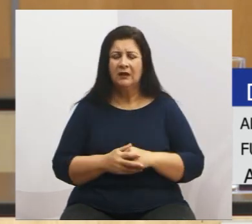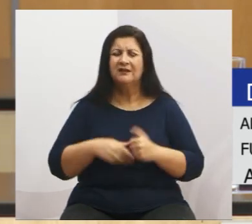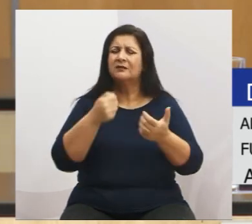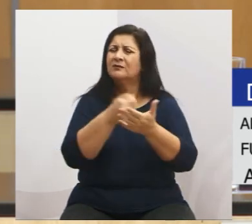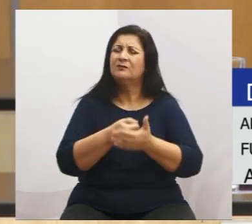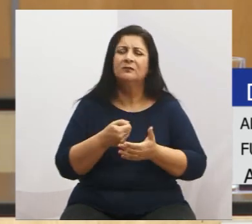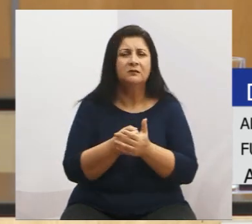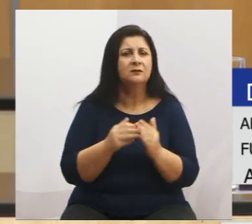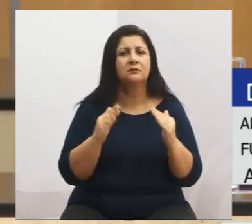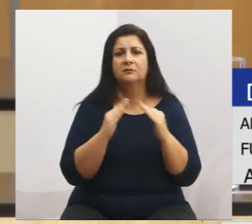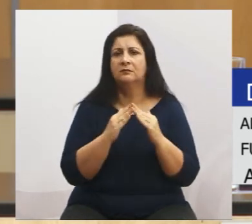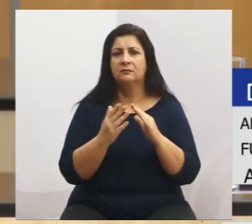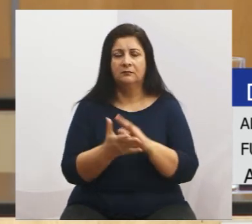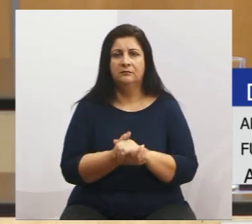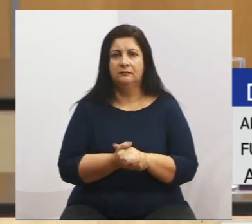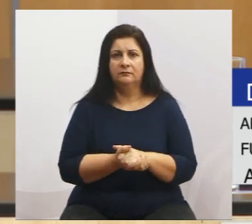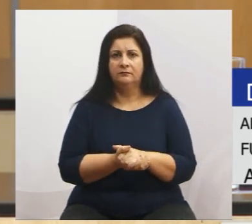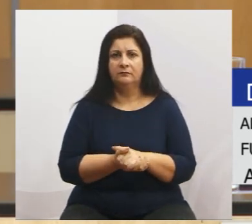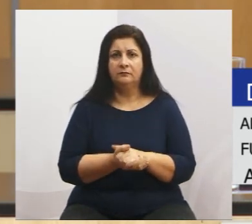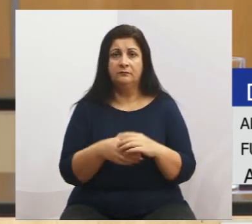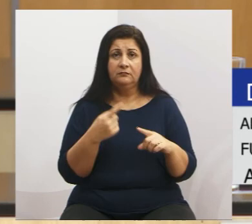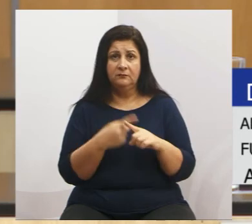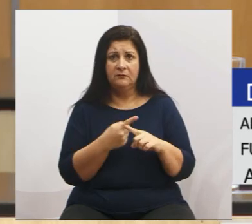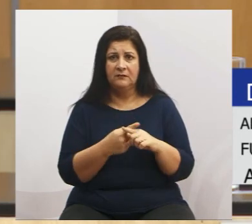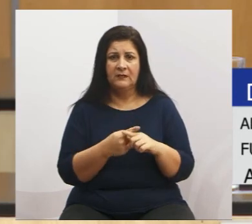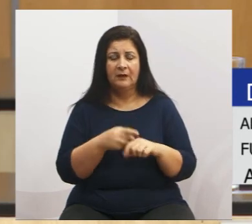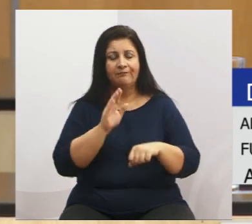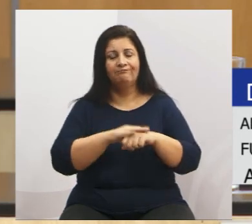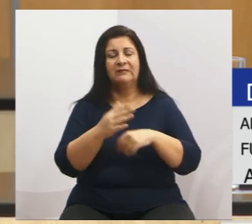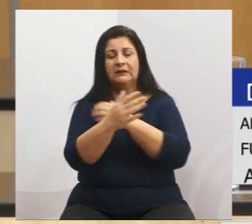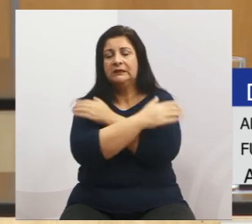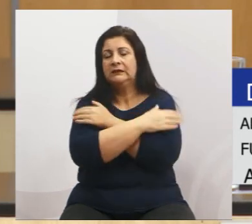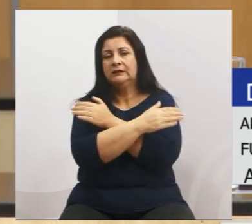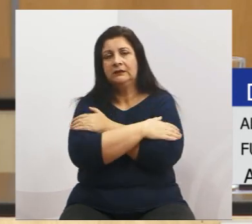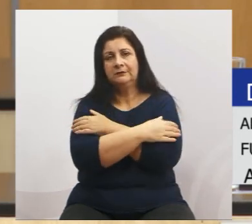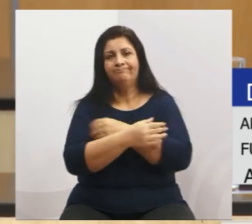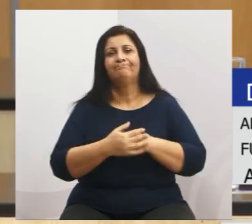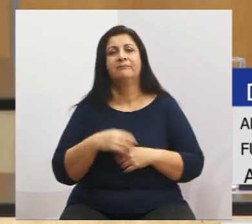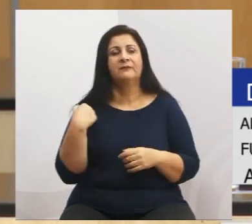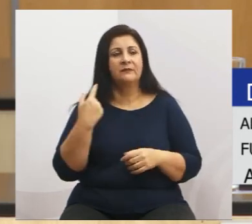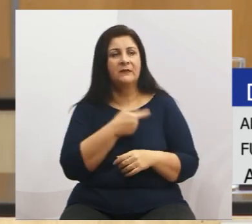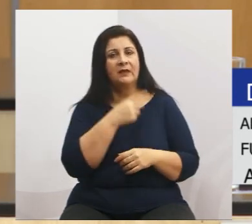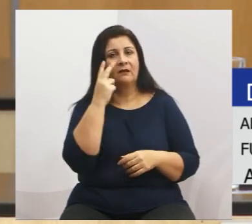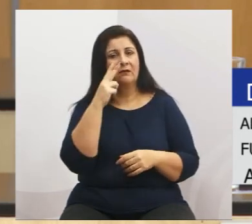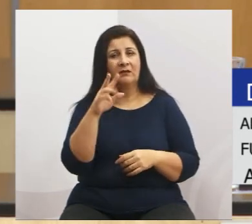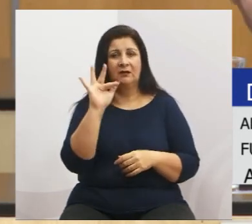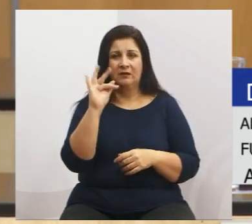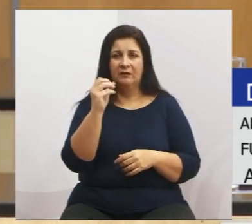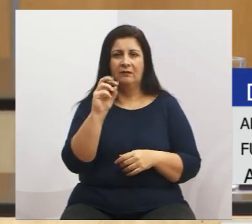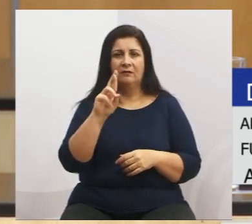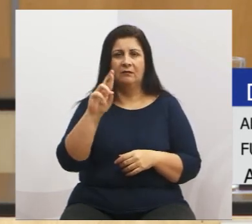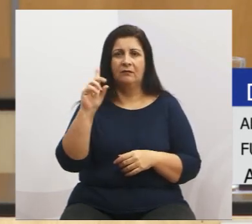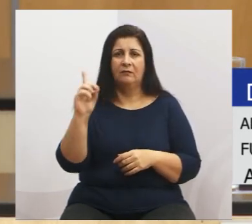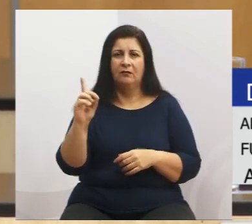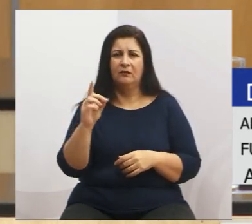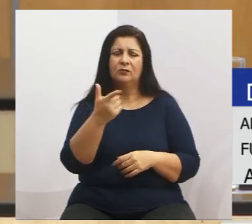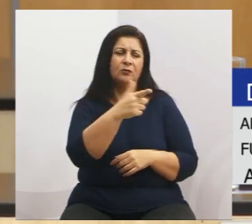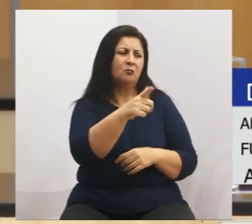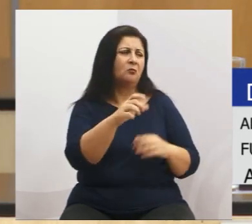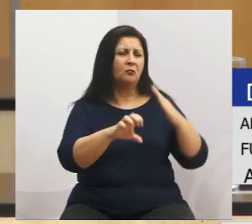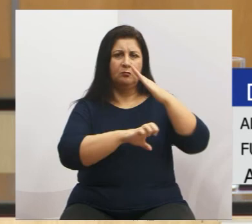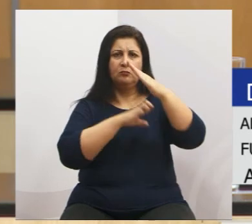moradia, porque aumenta o desemprego, nós estamos vendo aqui, em relação à Ford, e outras empresas que estão